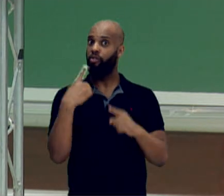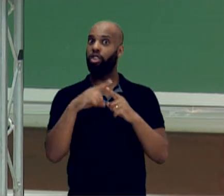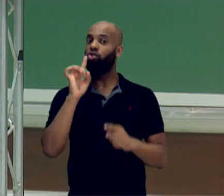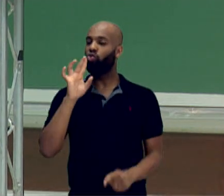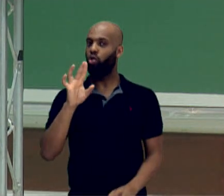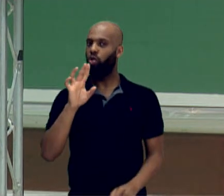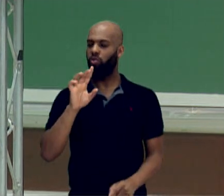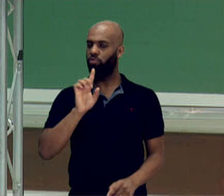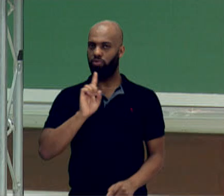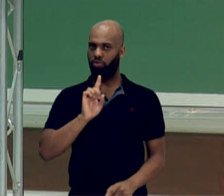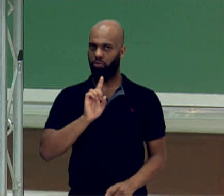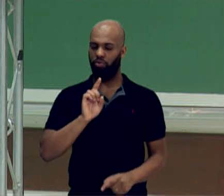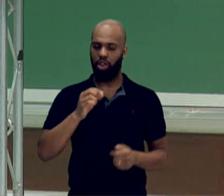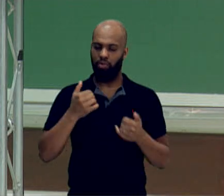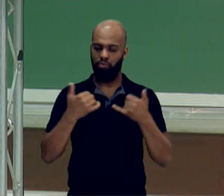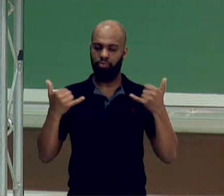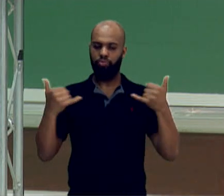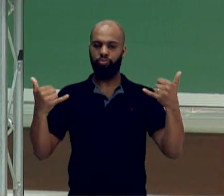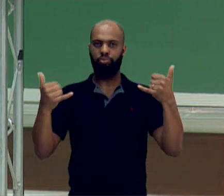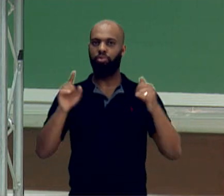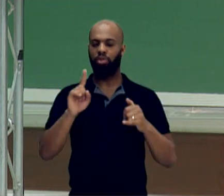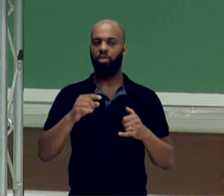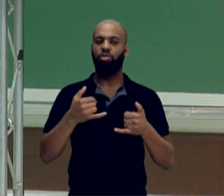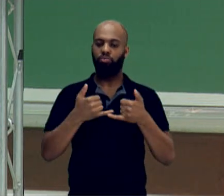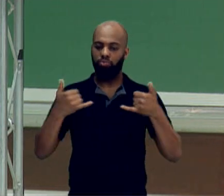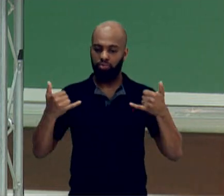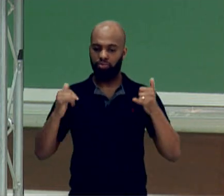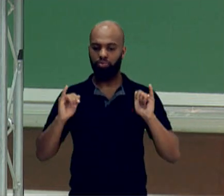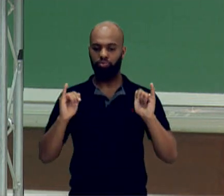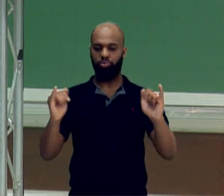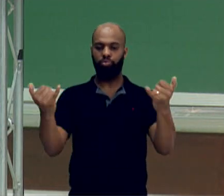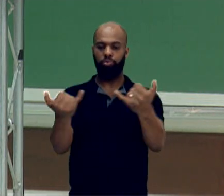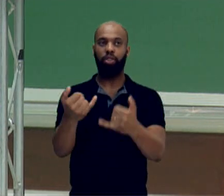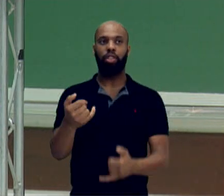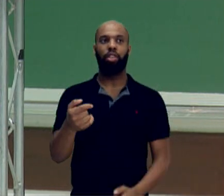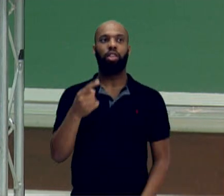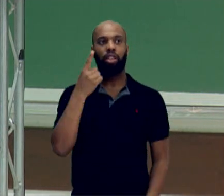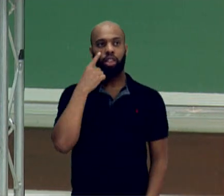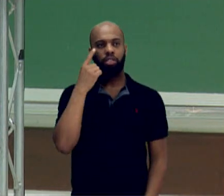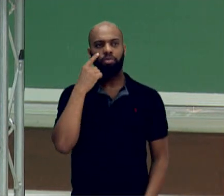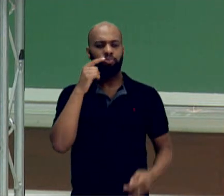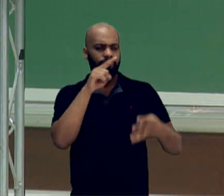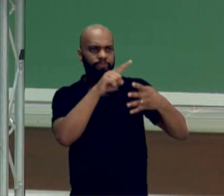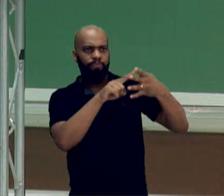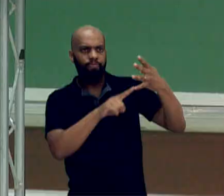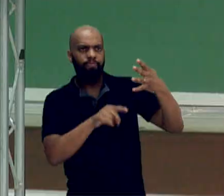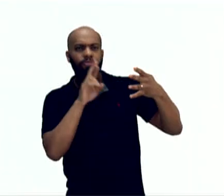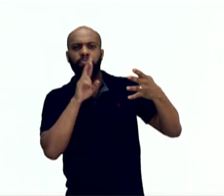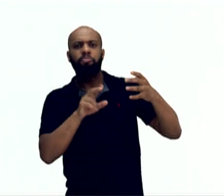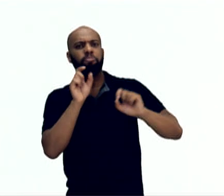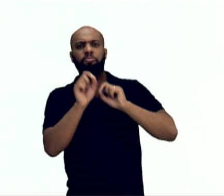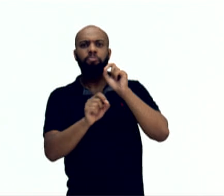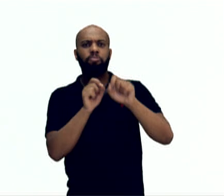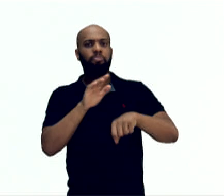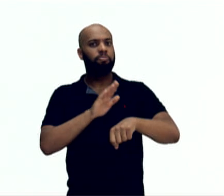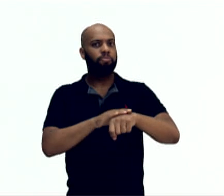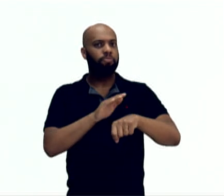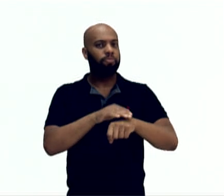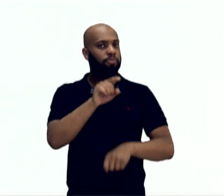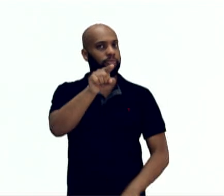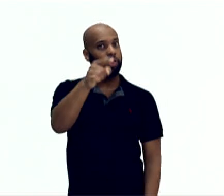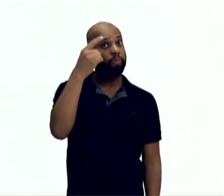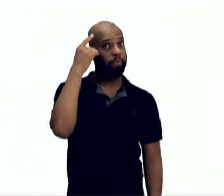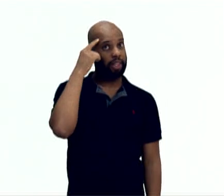uma vez só, tudo bem? 77, 114, 44 ou 70 metros? Tempo para